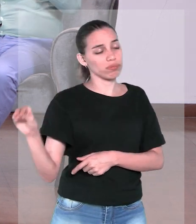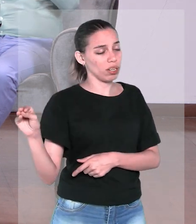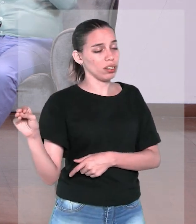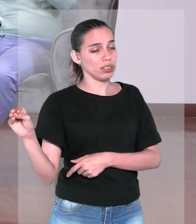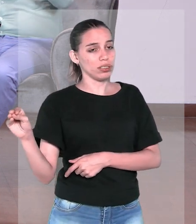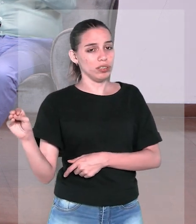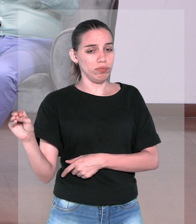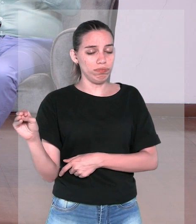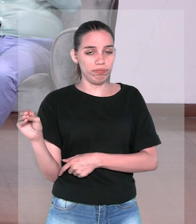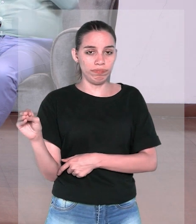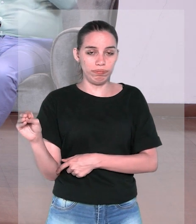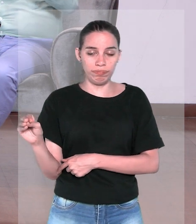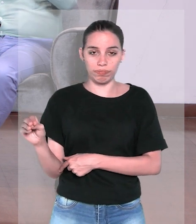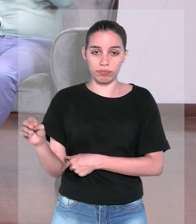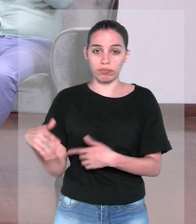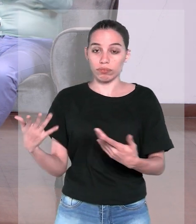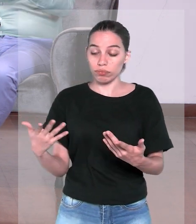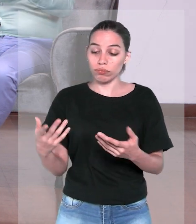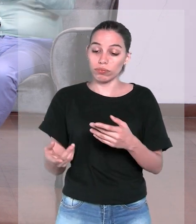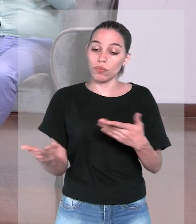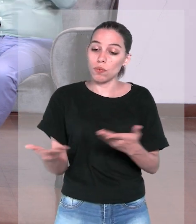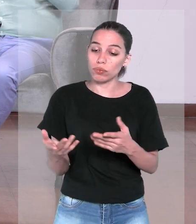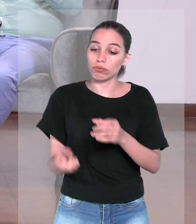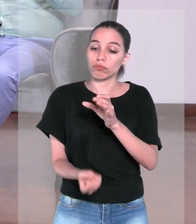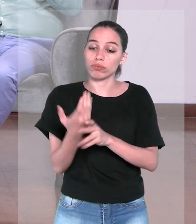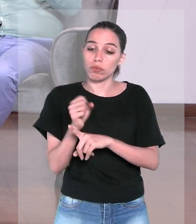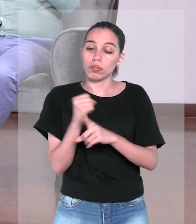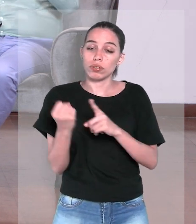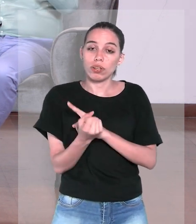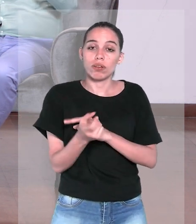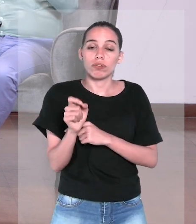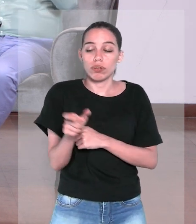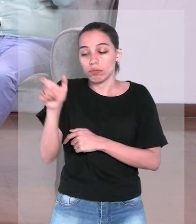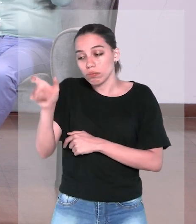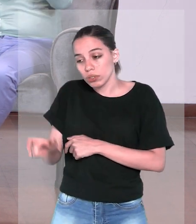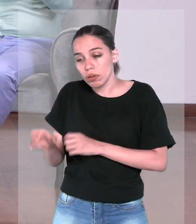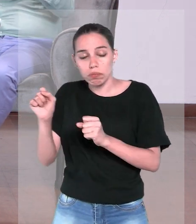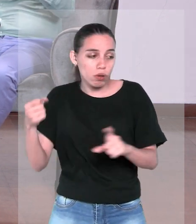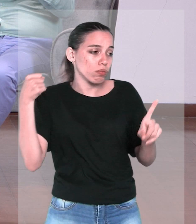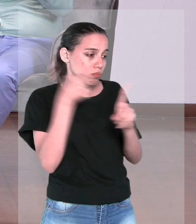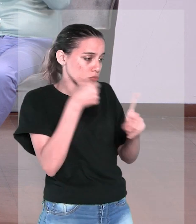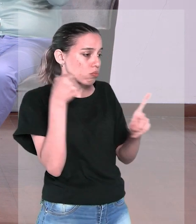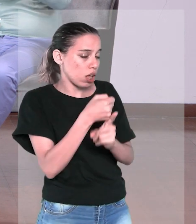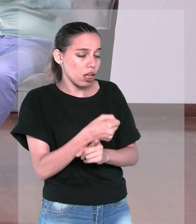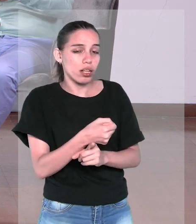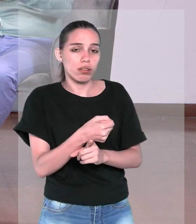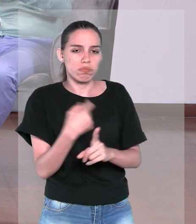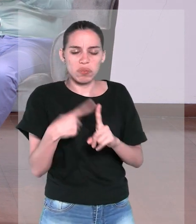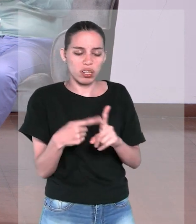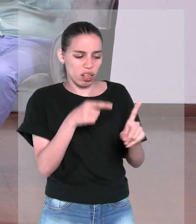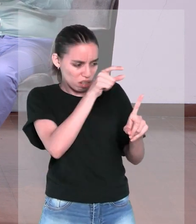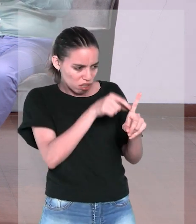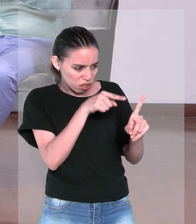muito? Exatamente nos últimos 4 anos, que nós tivemos um incentivo ao discurso do